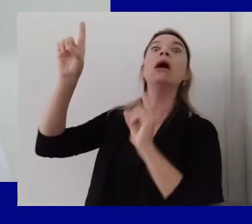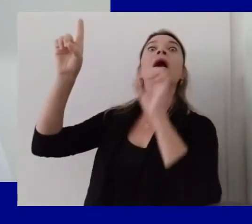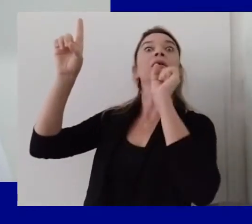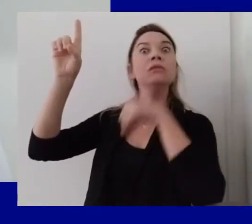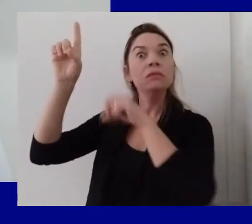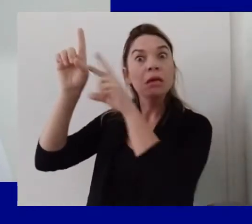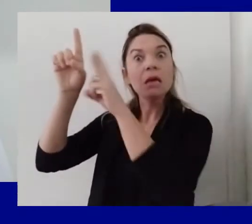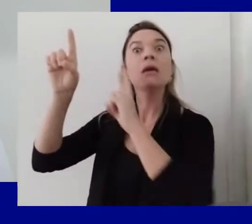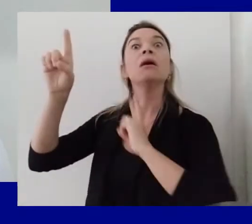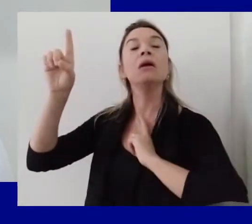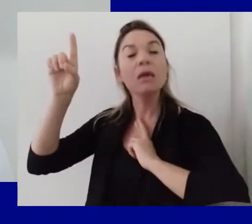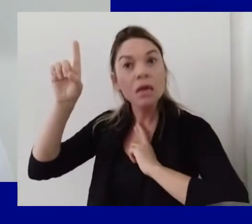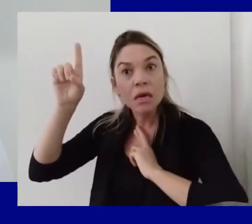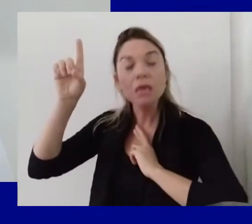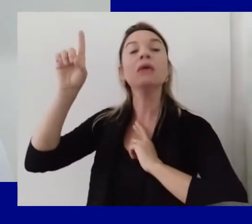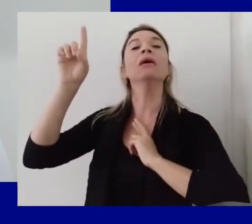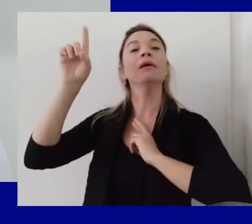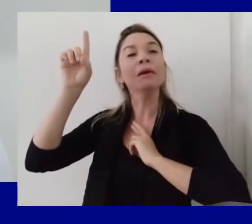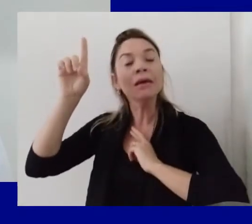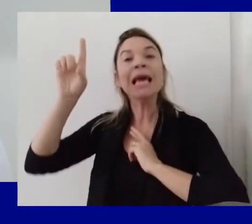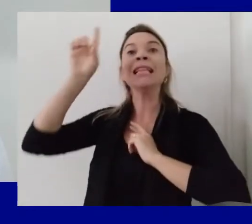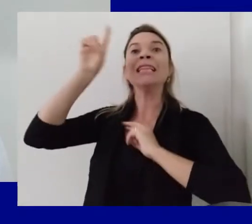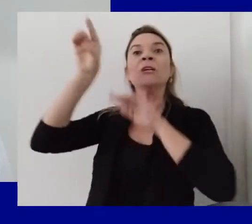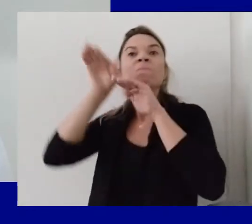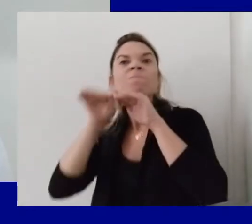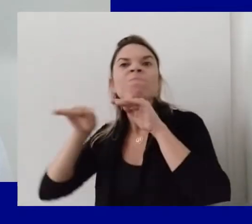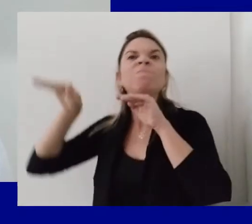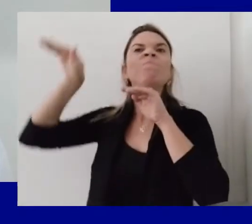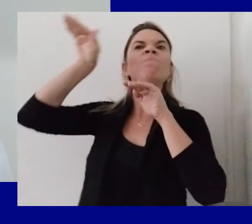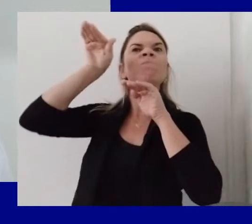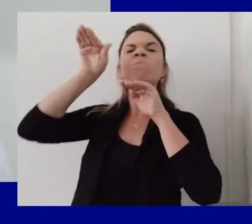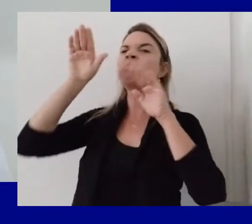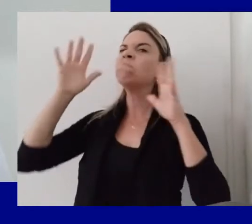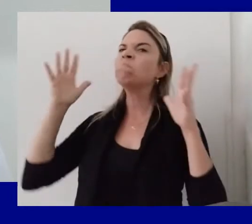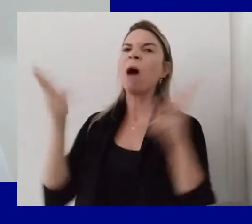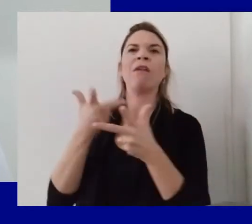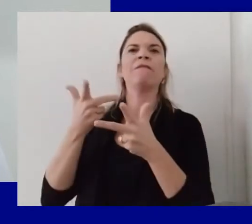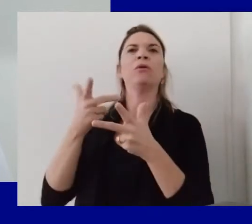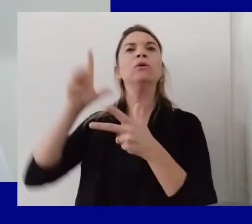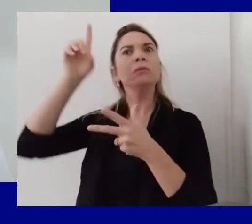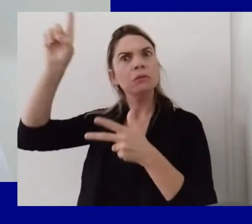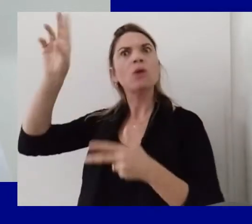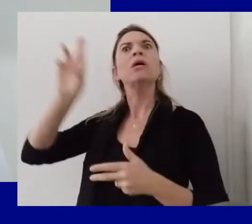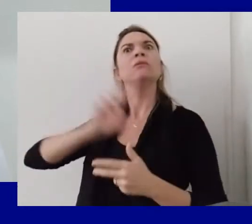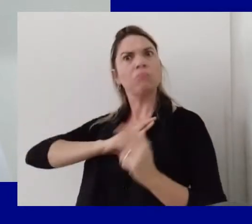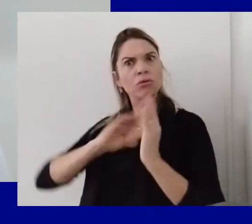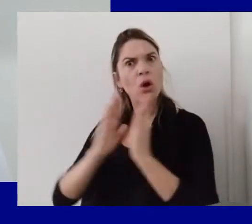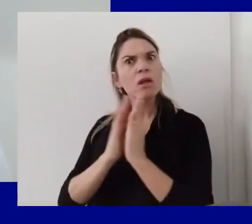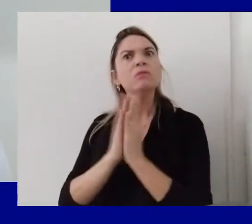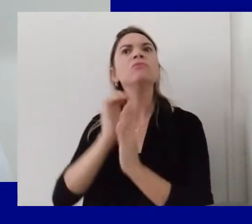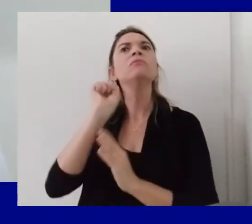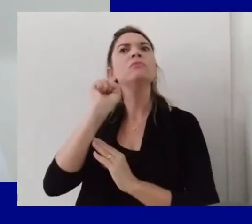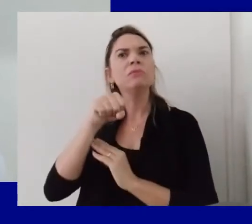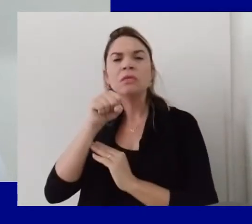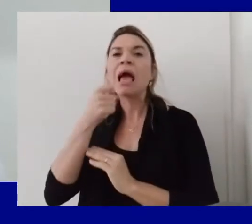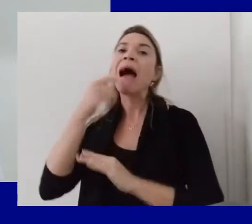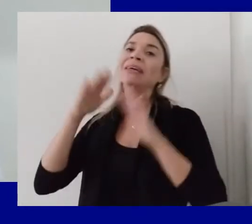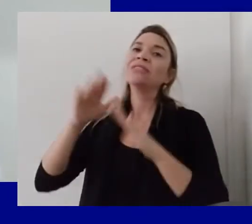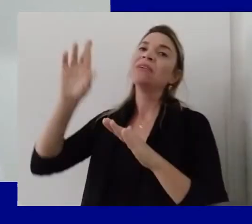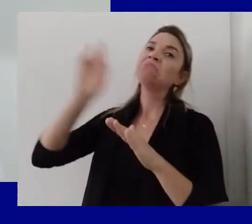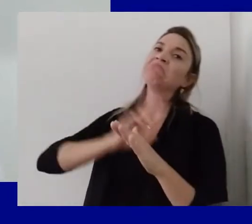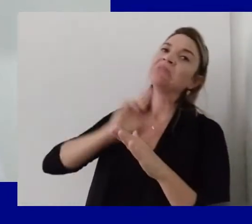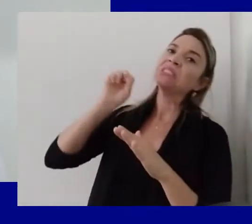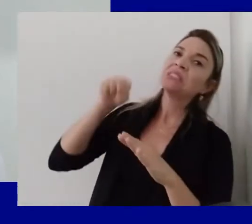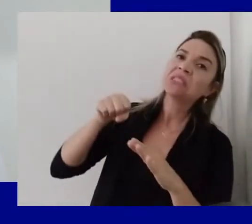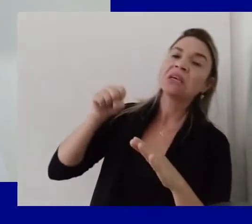oração. Ele soberanamente decidiu agir no mundo através da oração dos seus